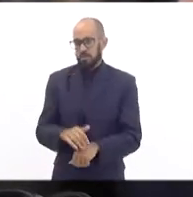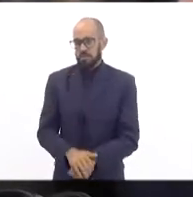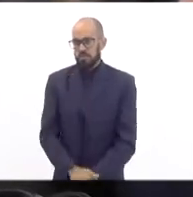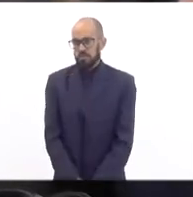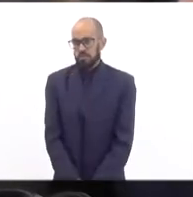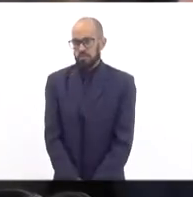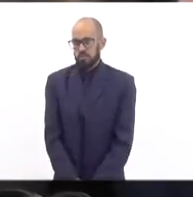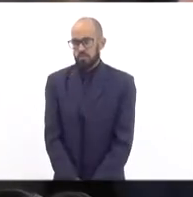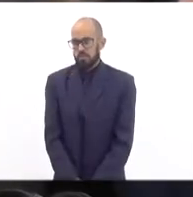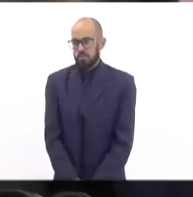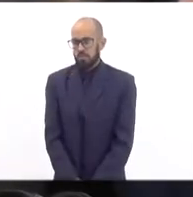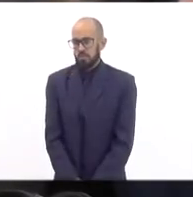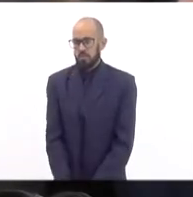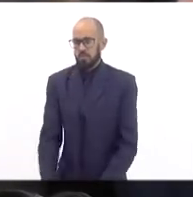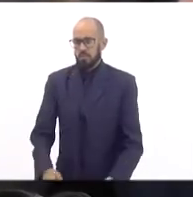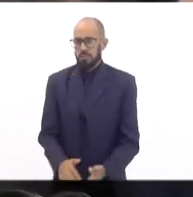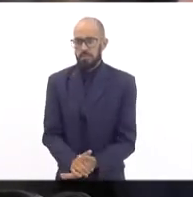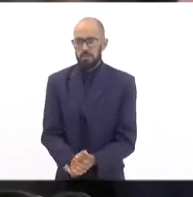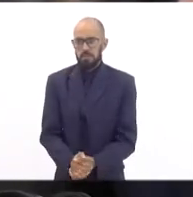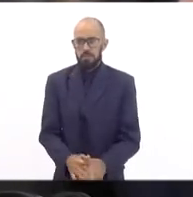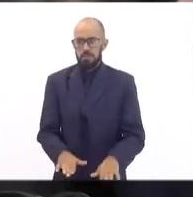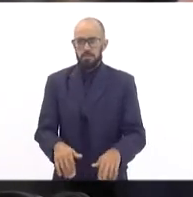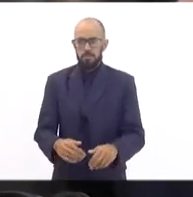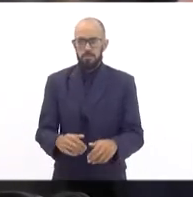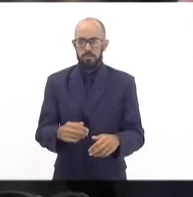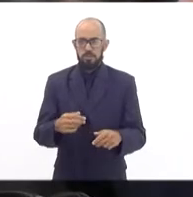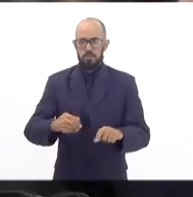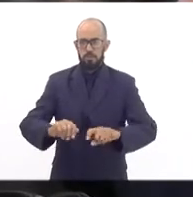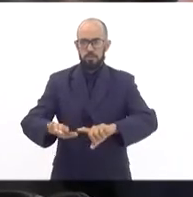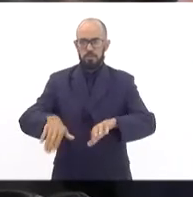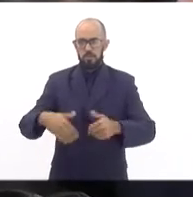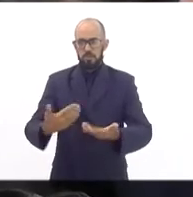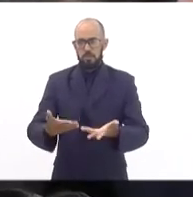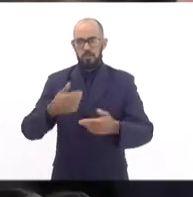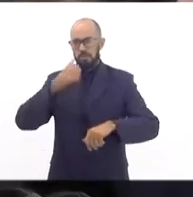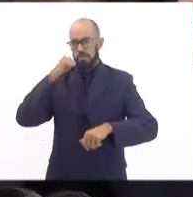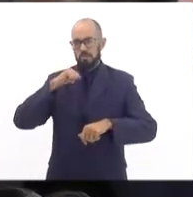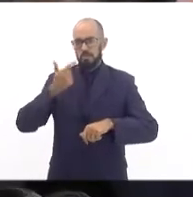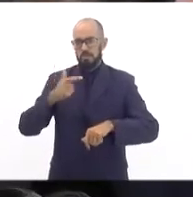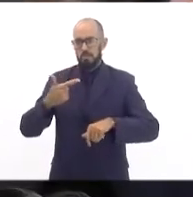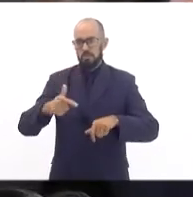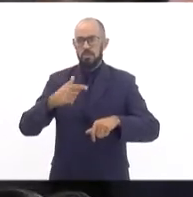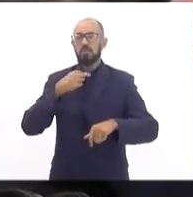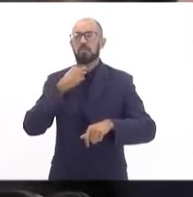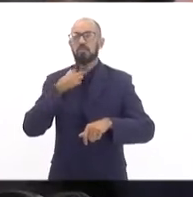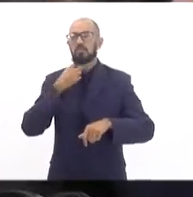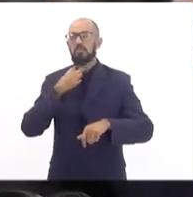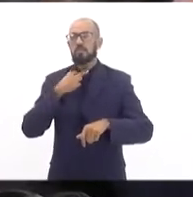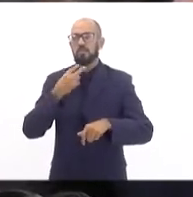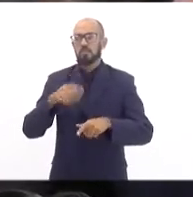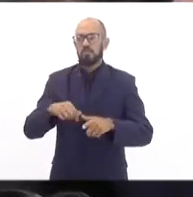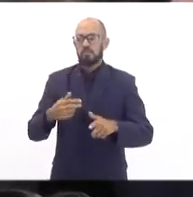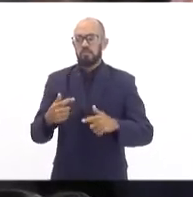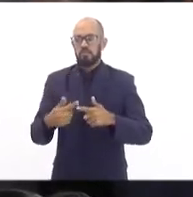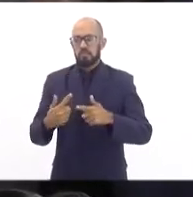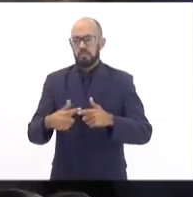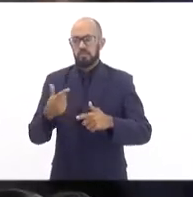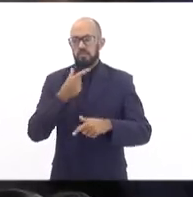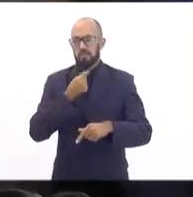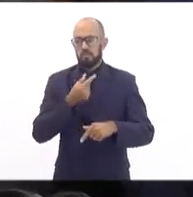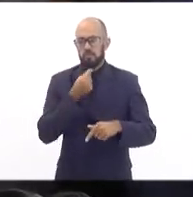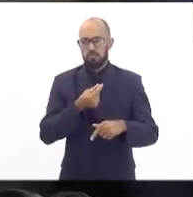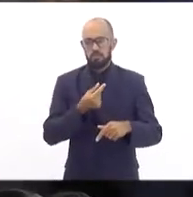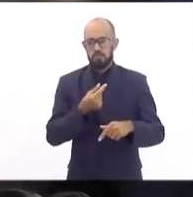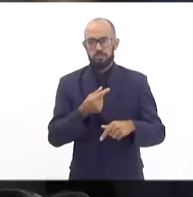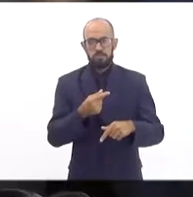falar, mulher não tem voz, né? Mulher não tem voz. Entendeu? Porque os machões se acham no